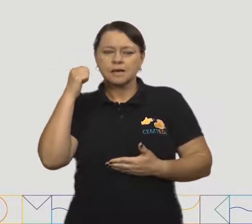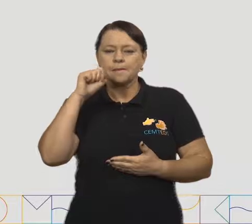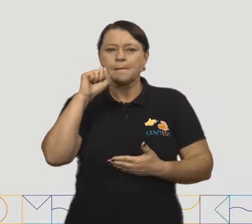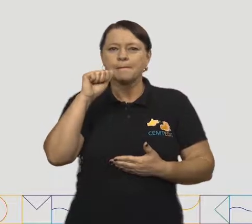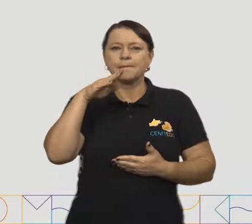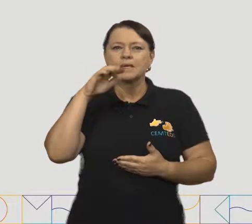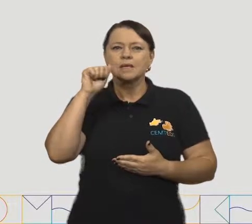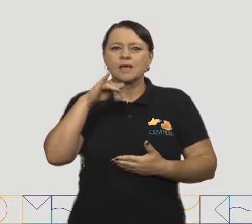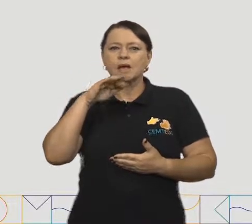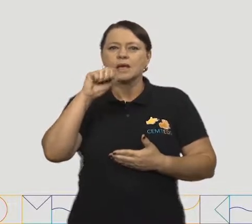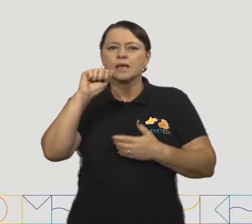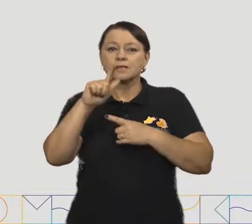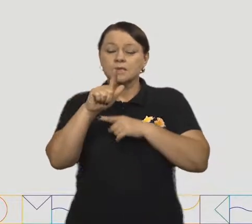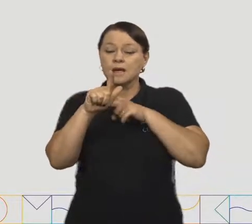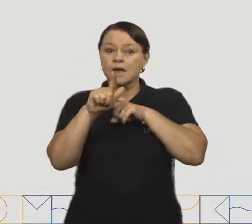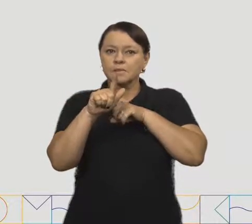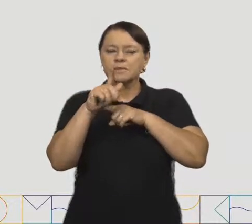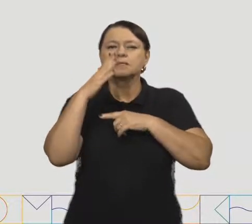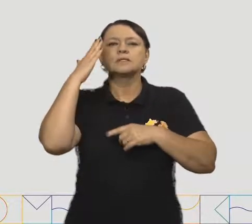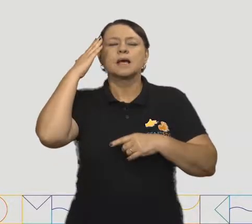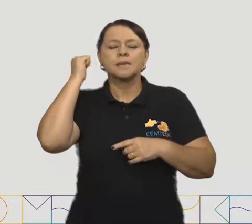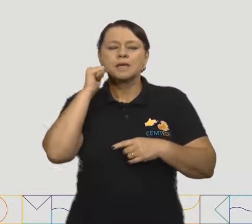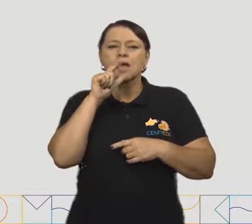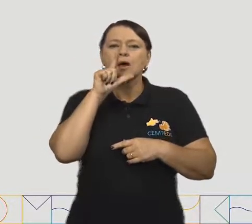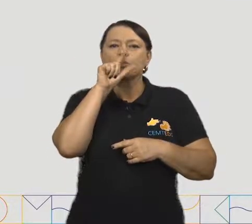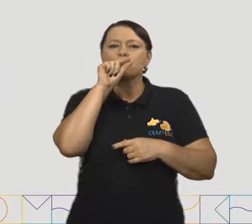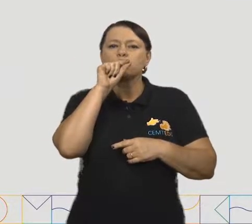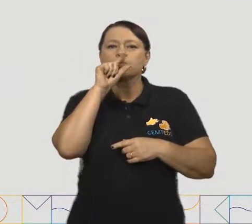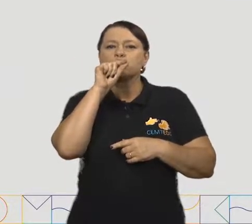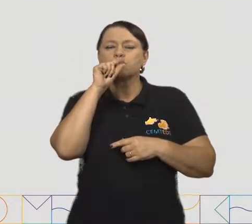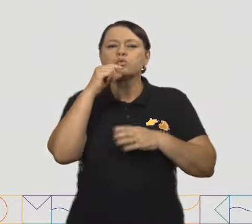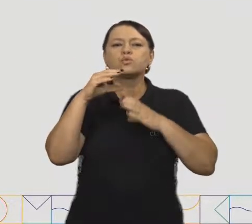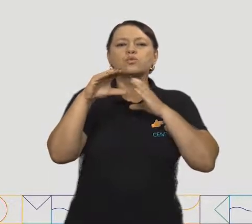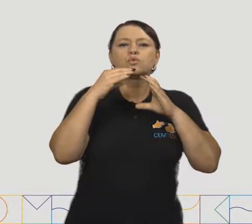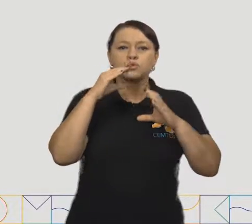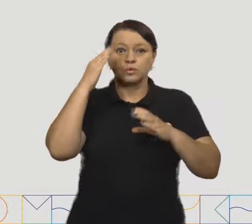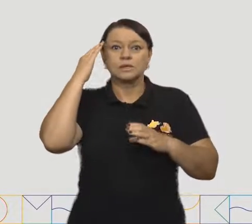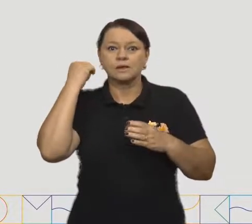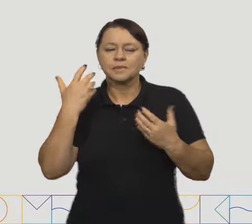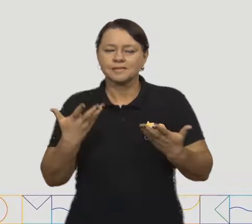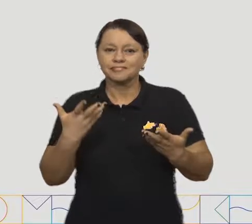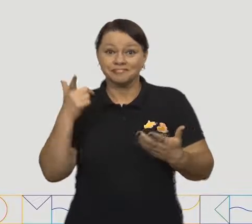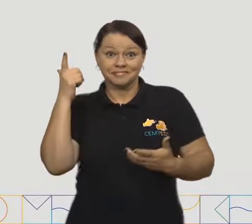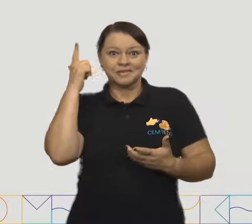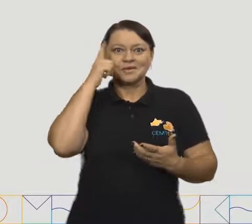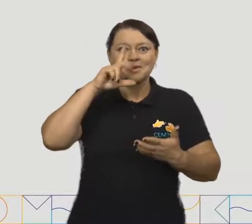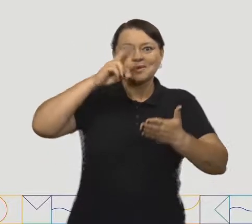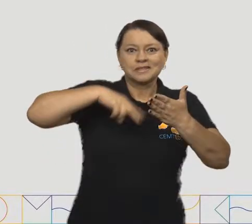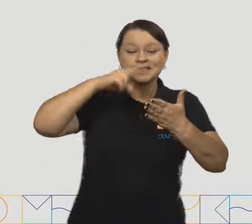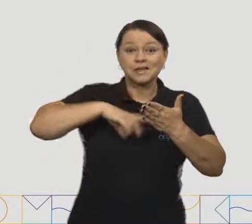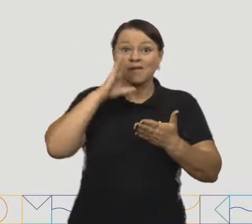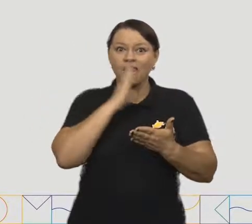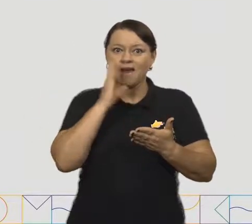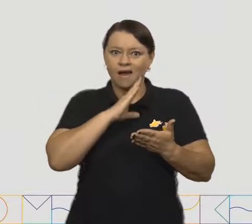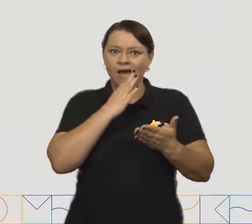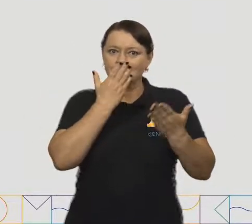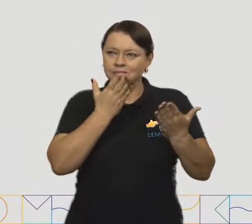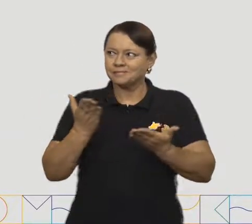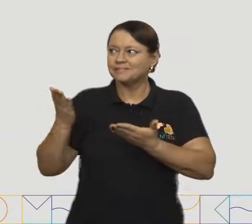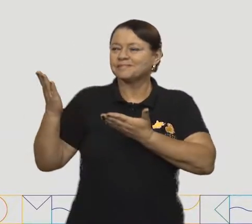de hoje vai te ajudar a como ler corretamente certas palavras e como você deve acentuá-las. Você vai perceber